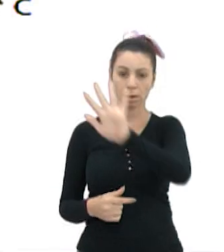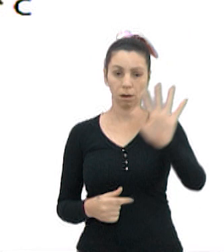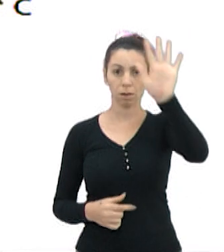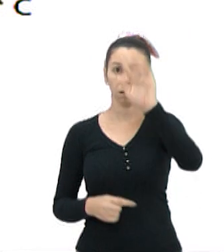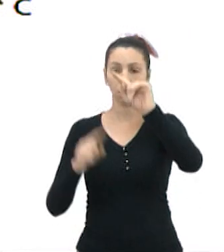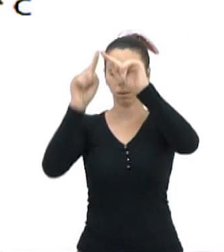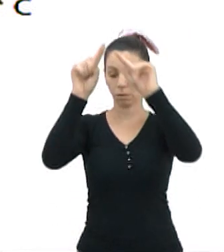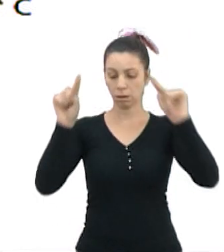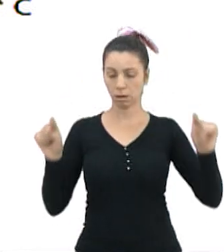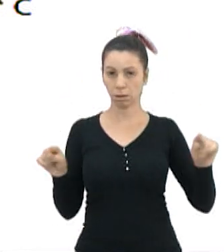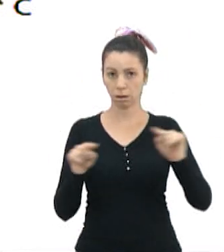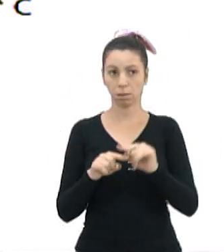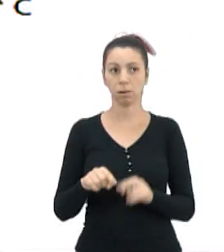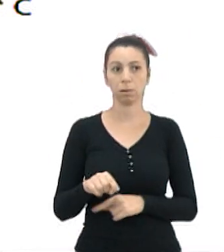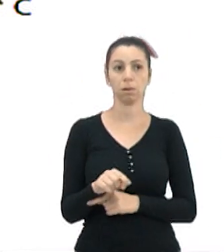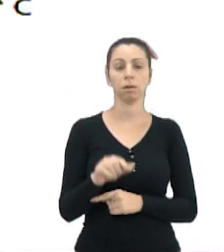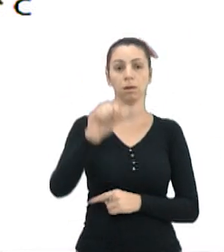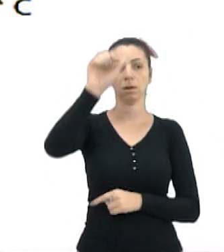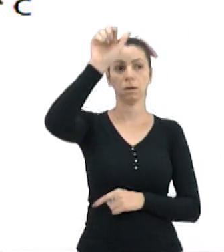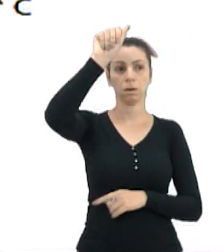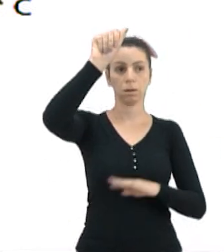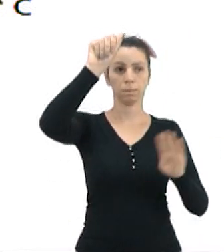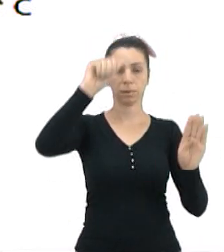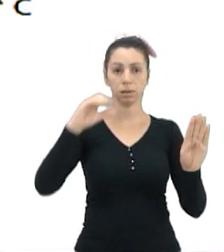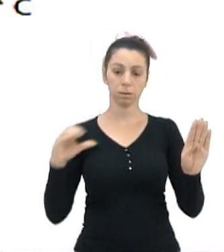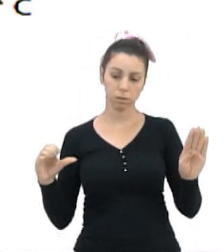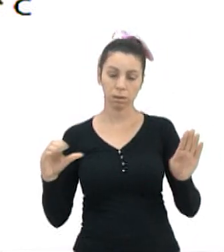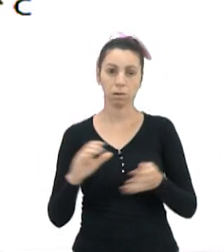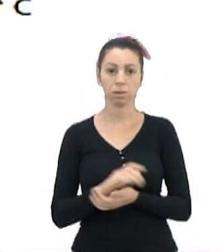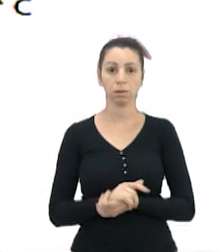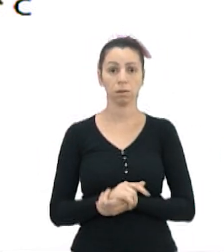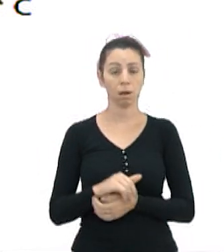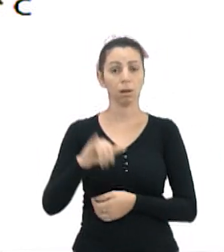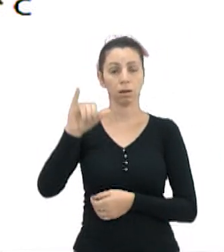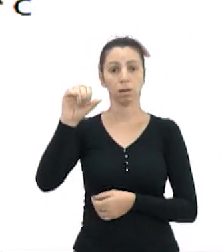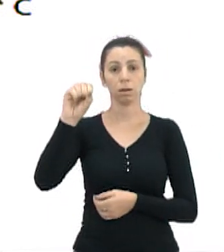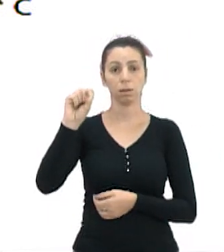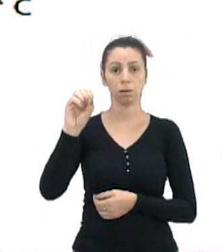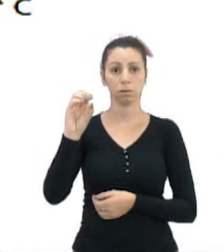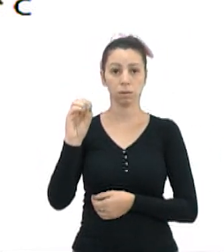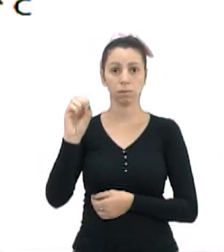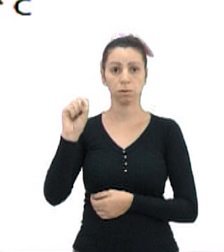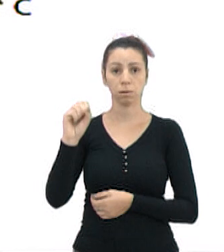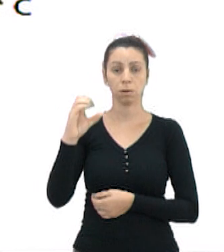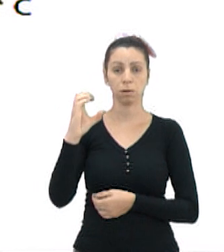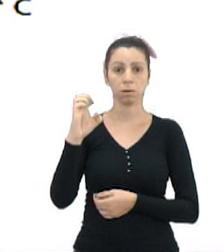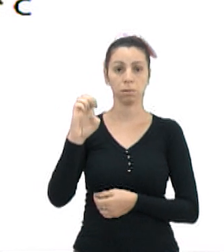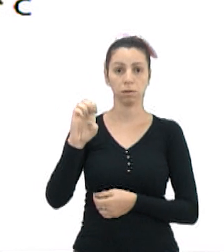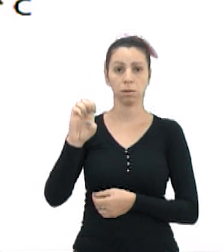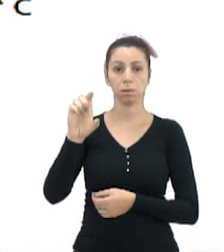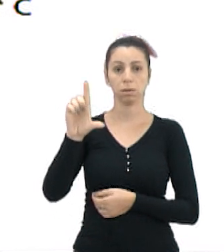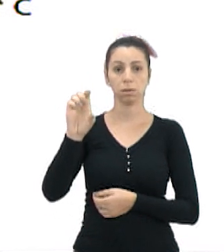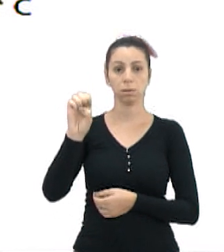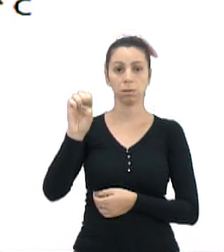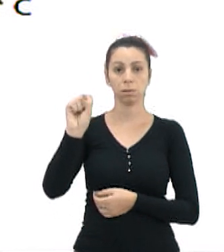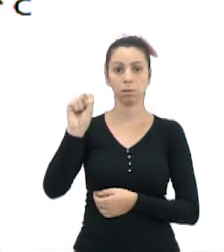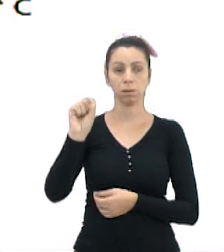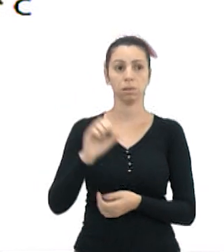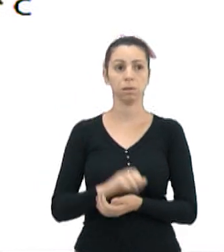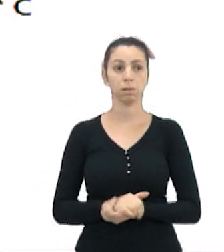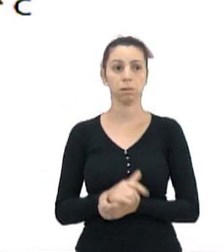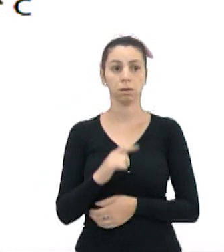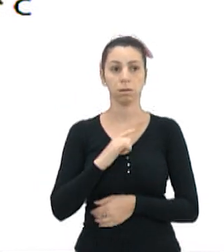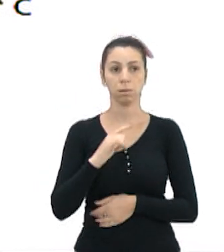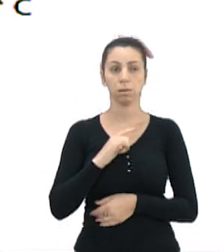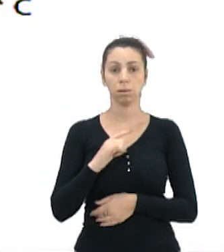triângulo ABC, o triângulo ABC, é isósceles, com AB congruente a